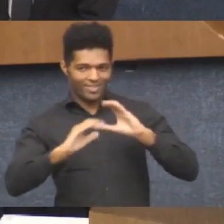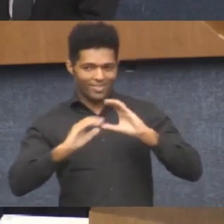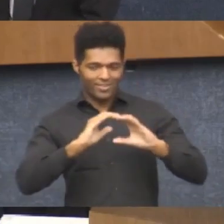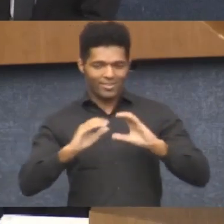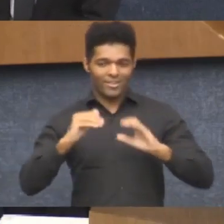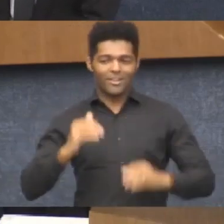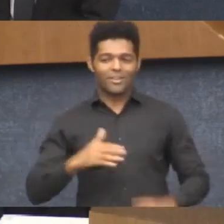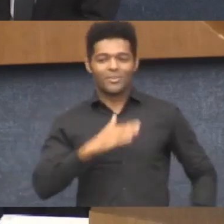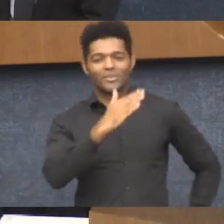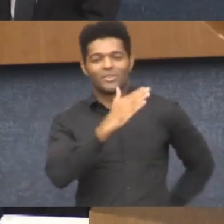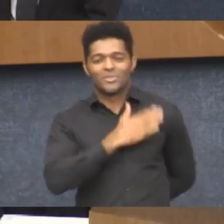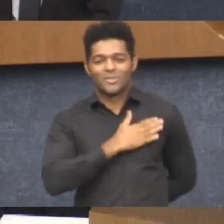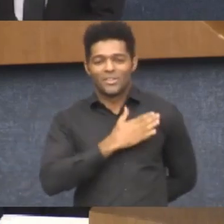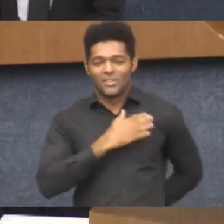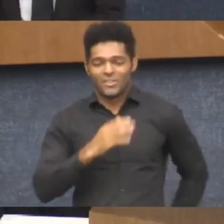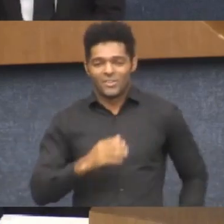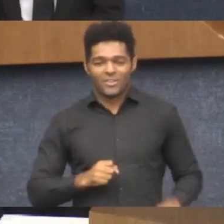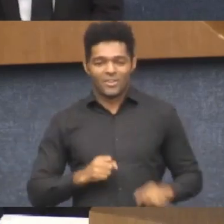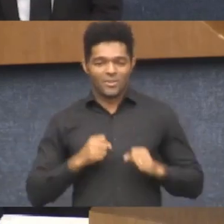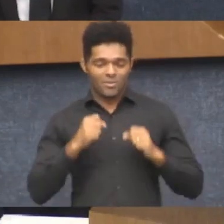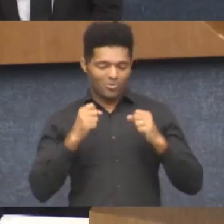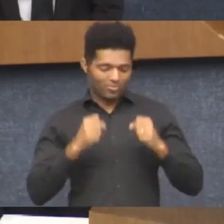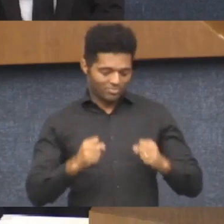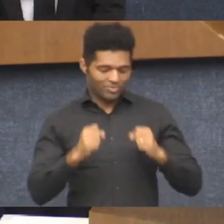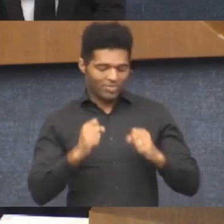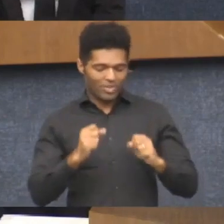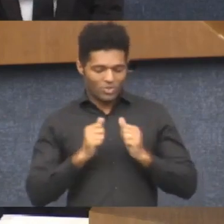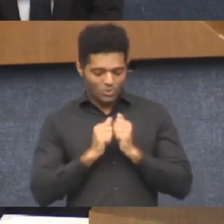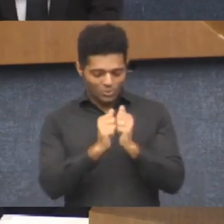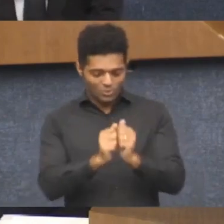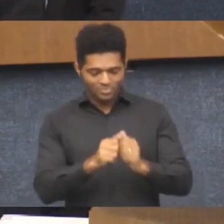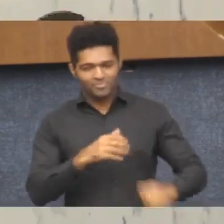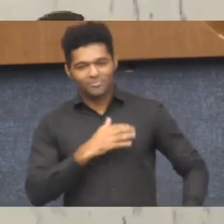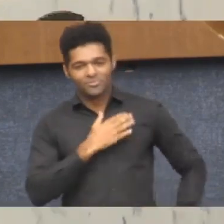para cantarmos o hino nacional do nosso querido Brasil.